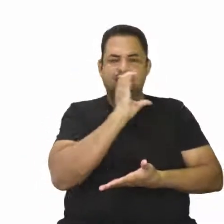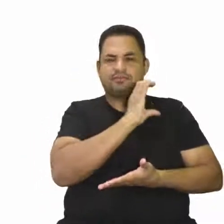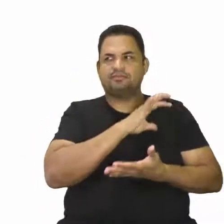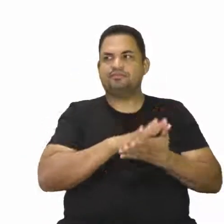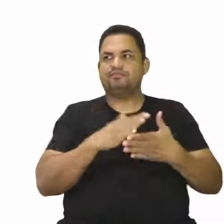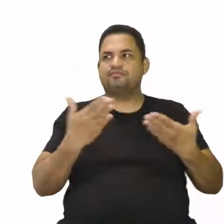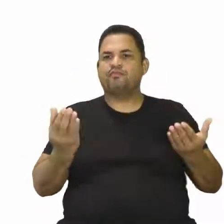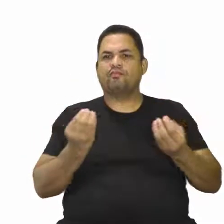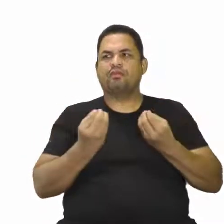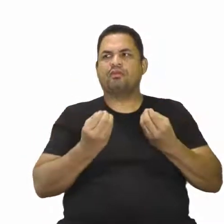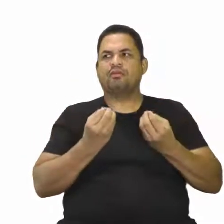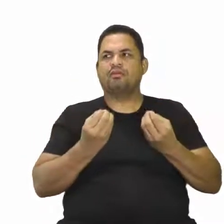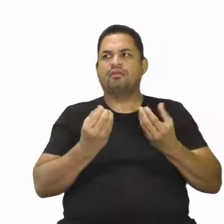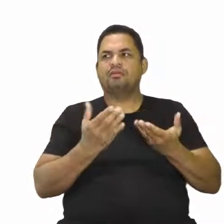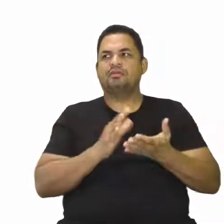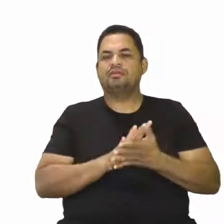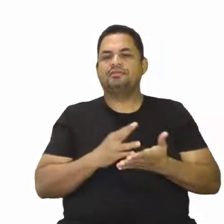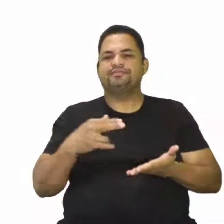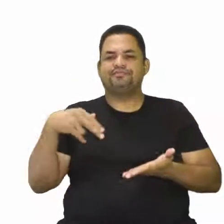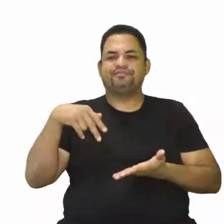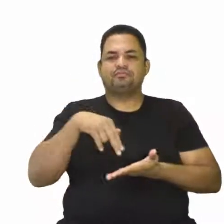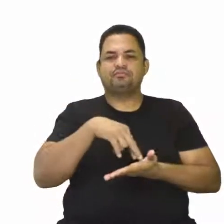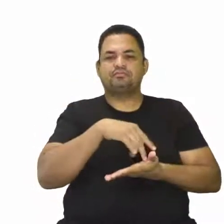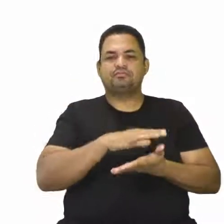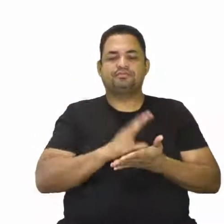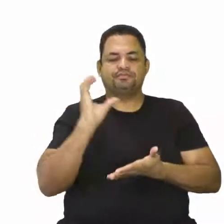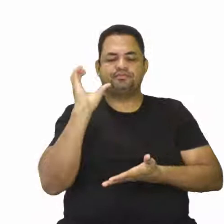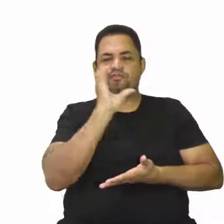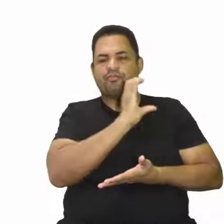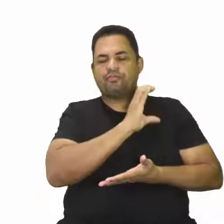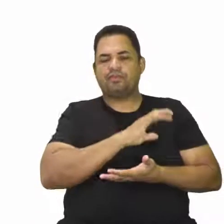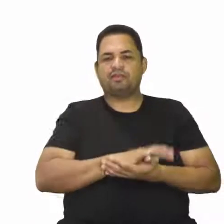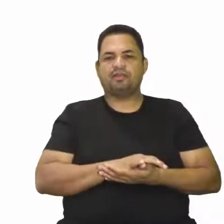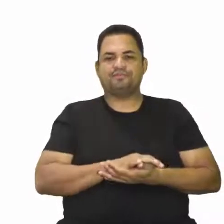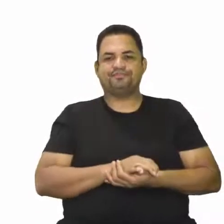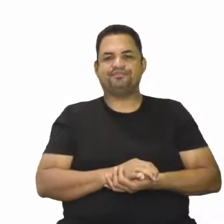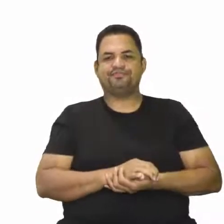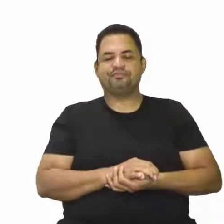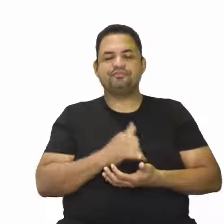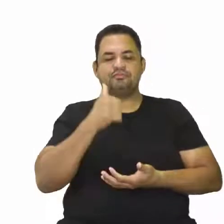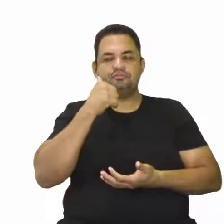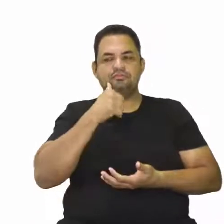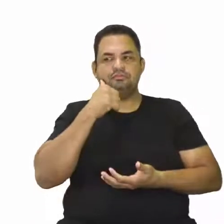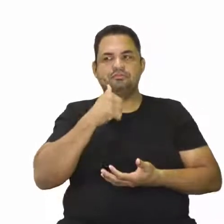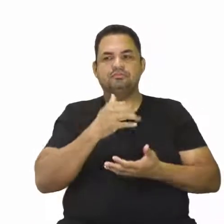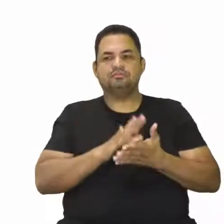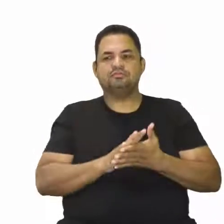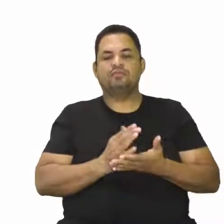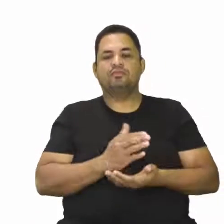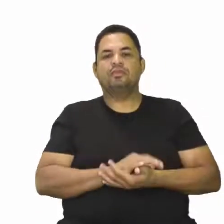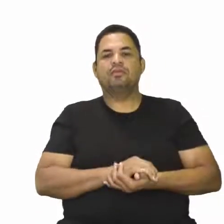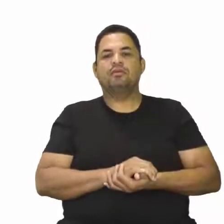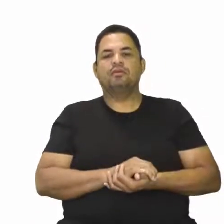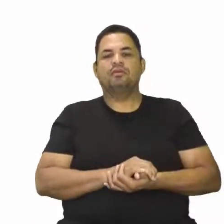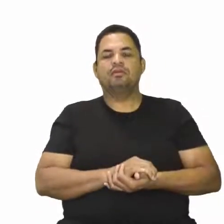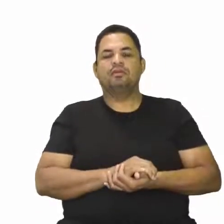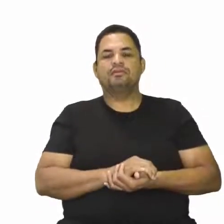deprisa. Como ela está caminhando? Depressa. Esta mulher está